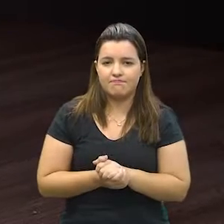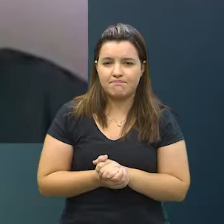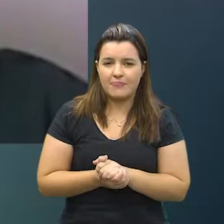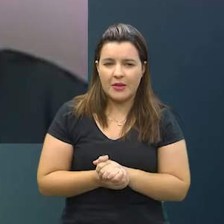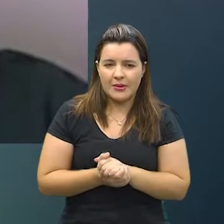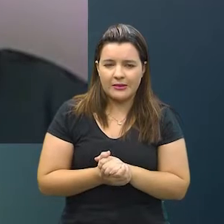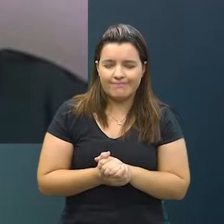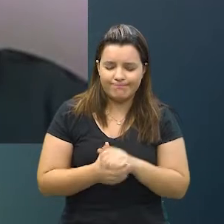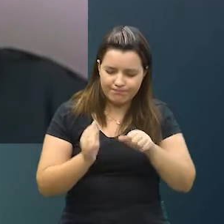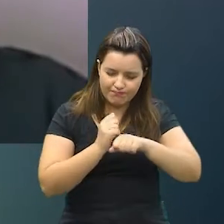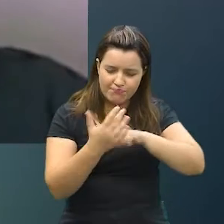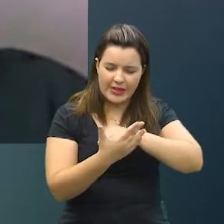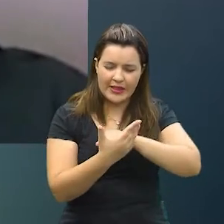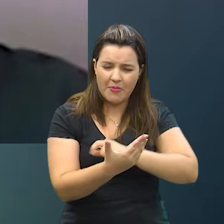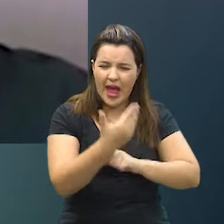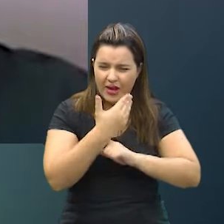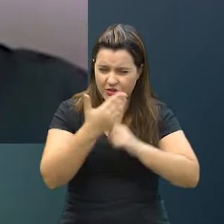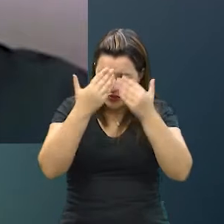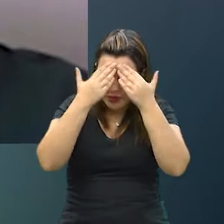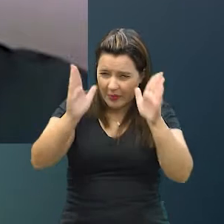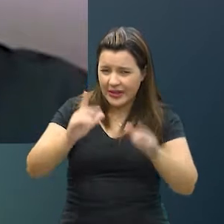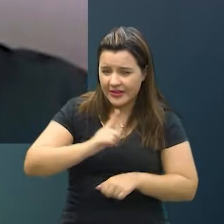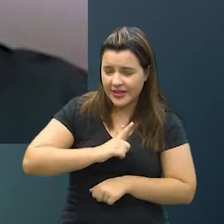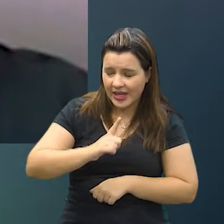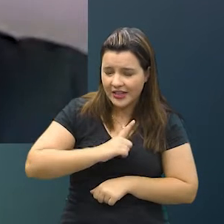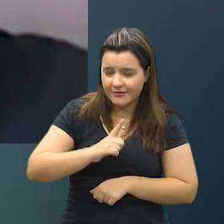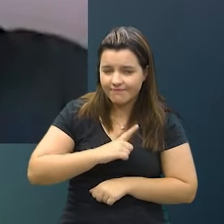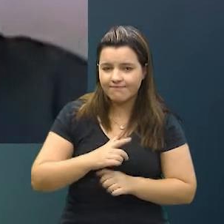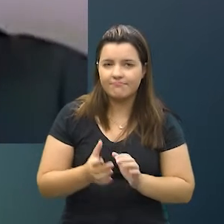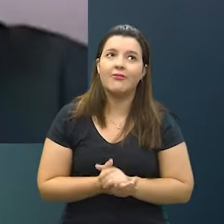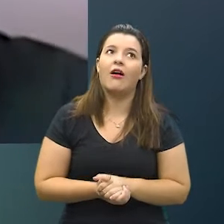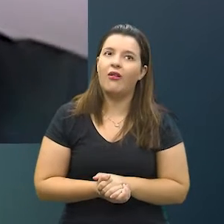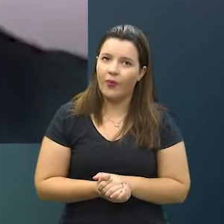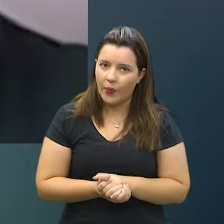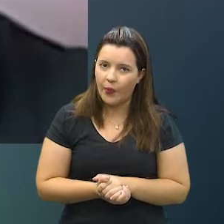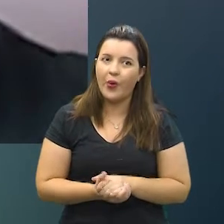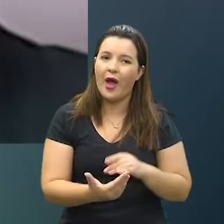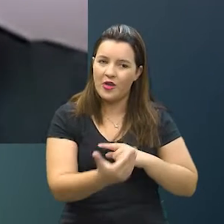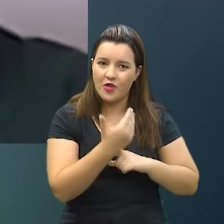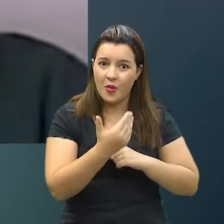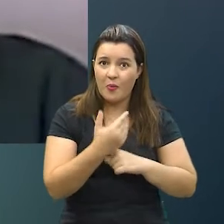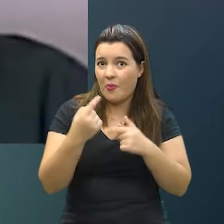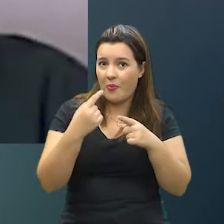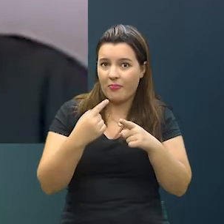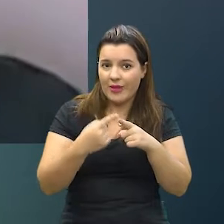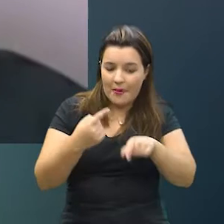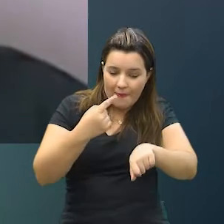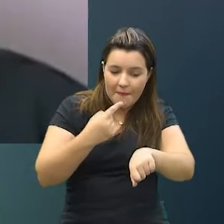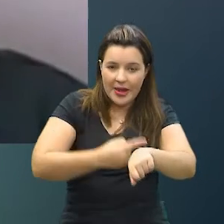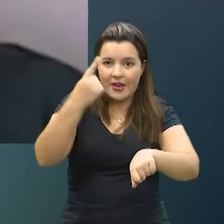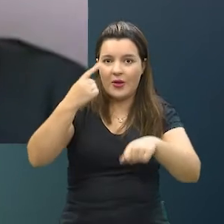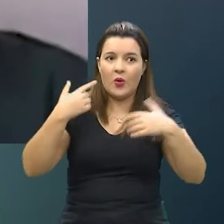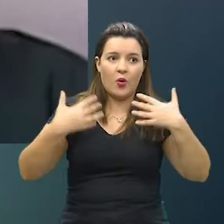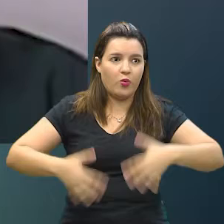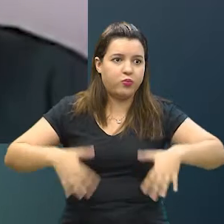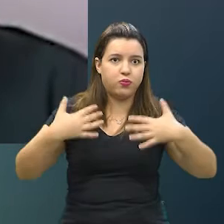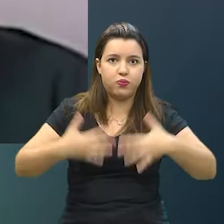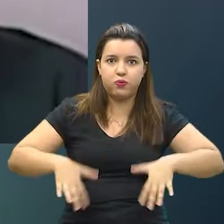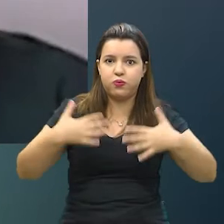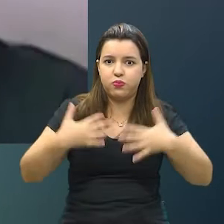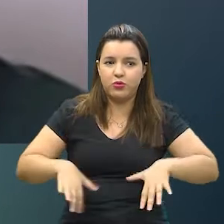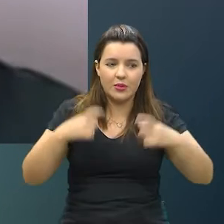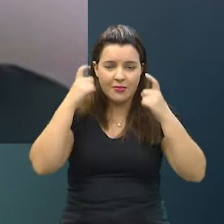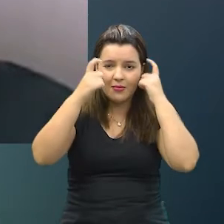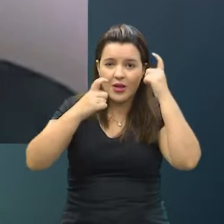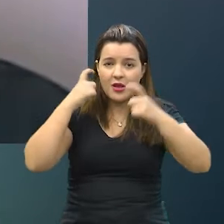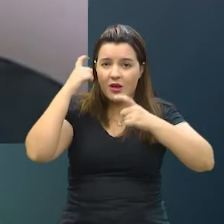ensinou? Bom, primeiro foi a sensação de desespero, né? Que você não sabe de onde você vai tirar a saída, de